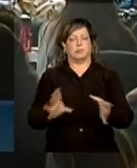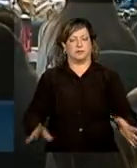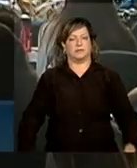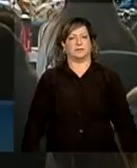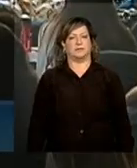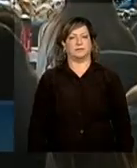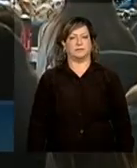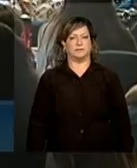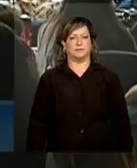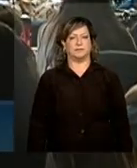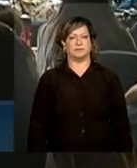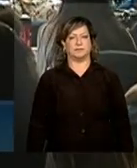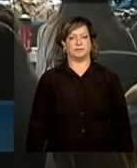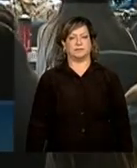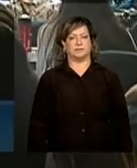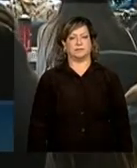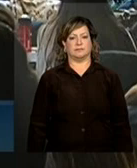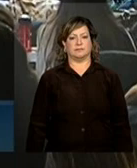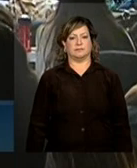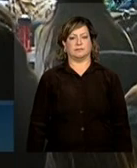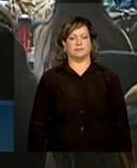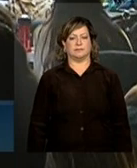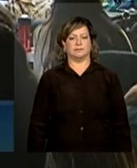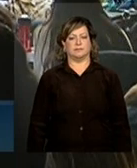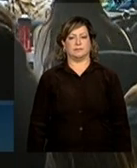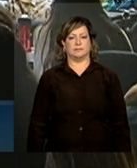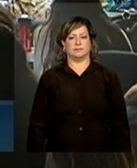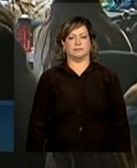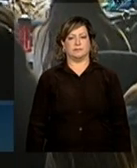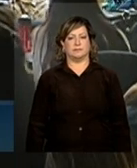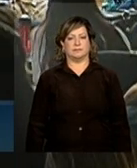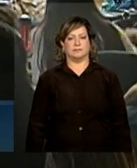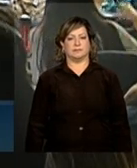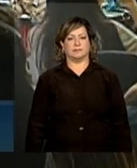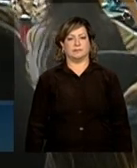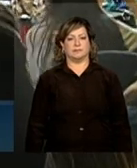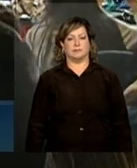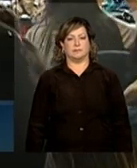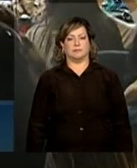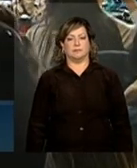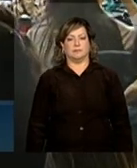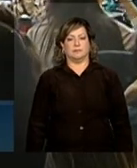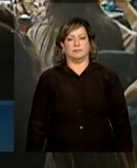perguntas então gente vamos abrir as perguntas Só peço que se